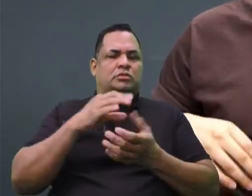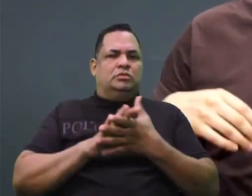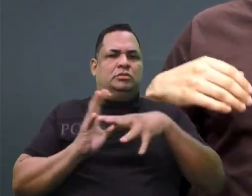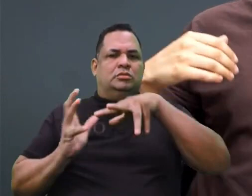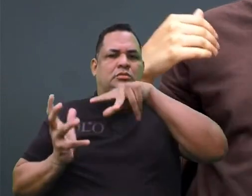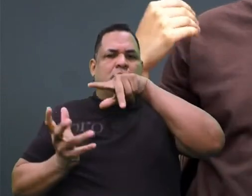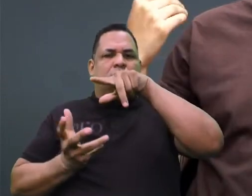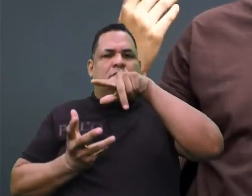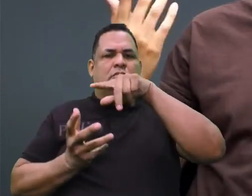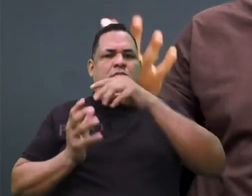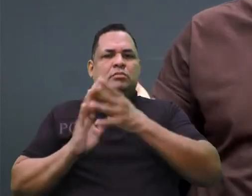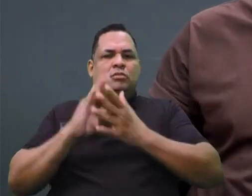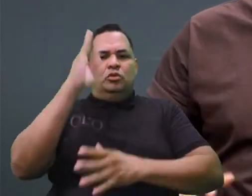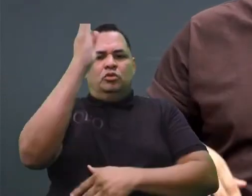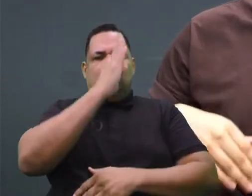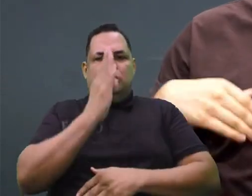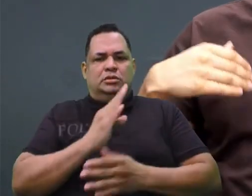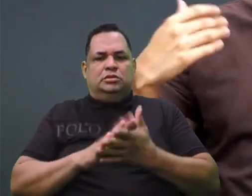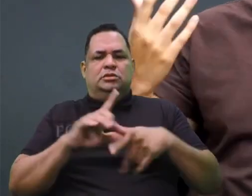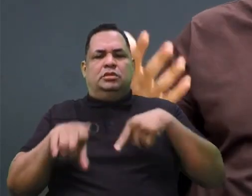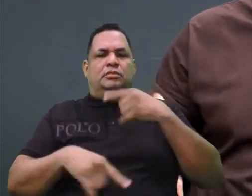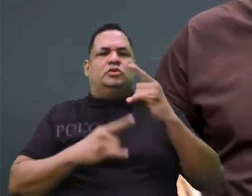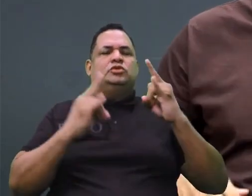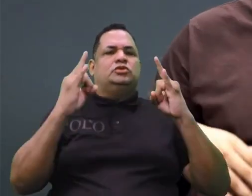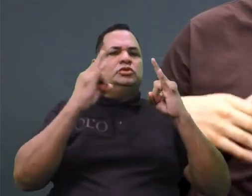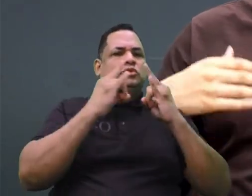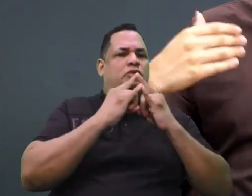Rouet, aí chegou o INES, a criação do INES, a convite de Dom